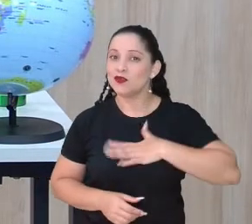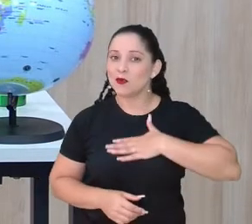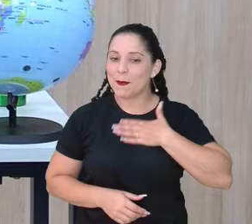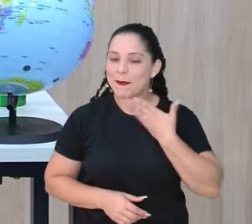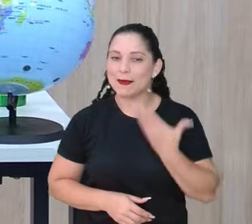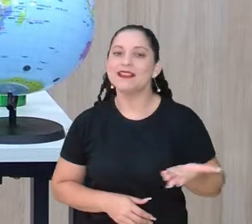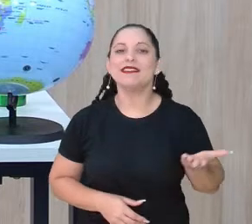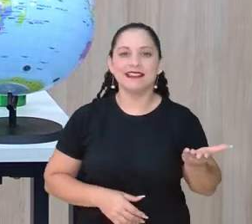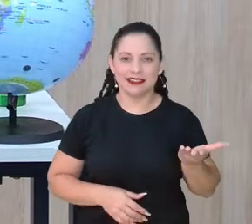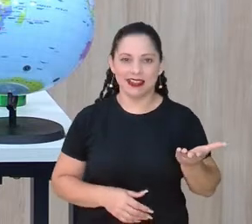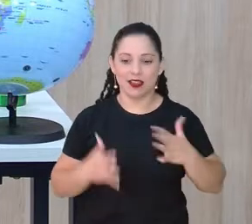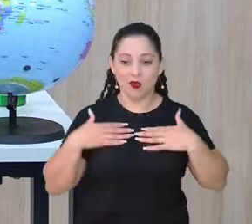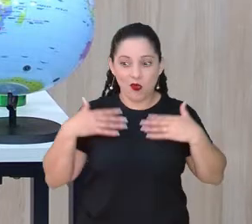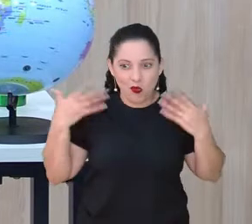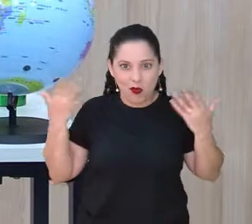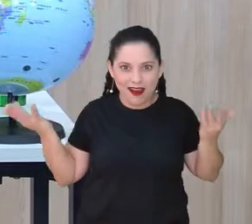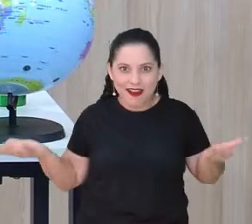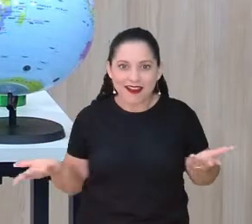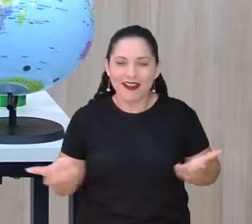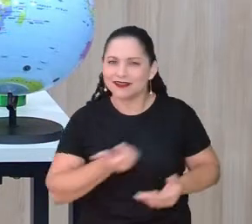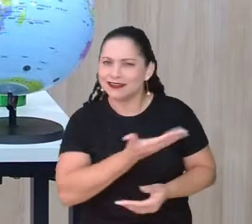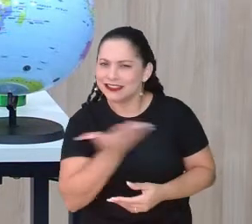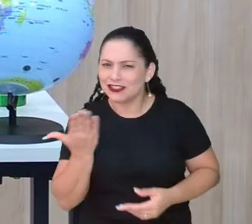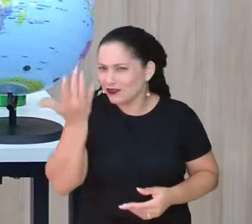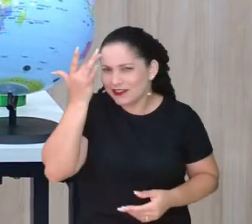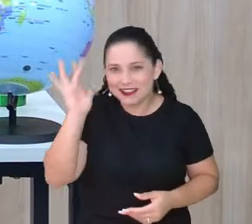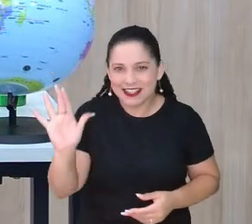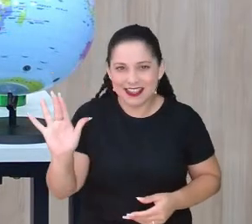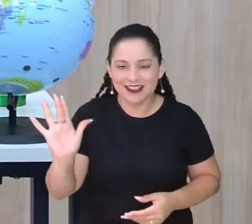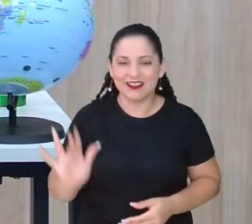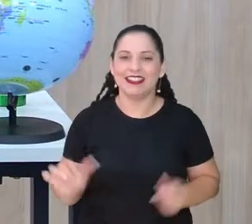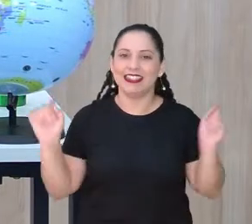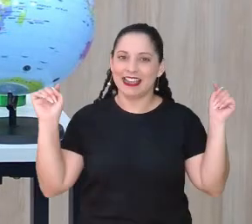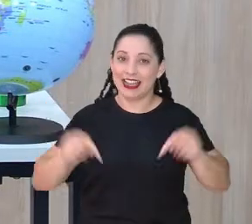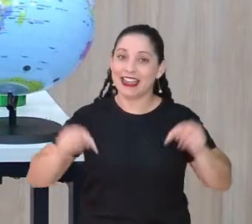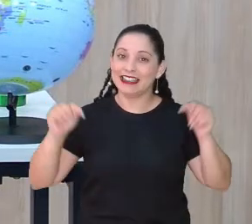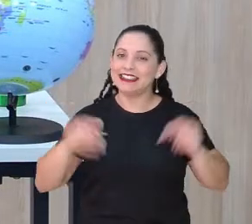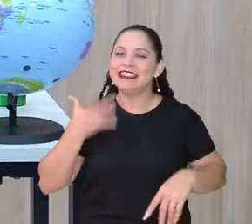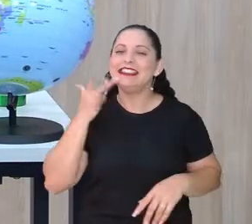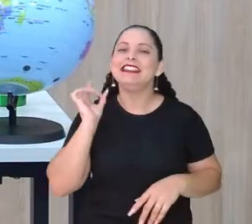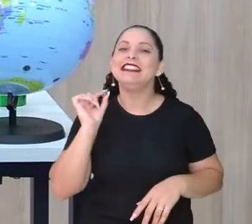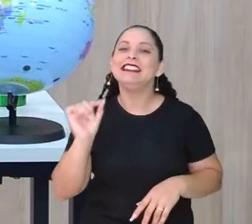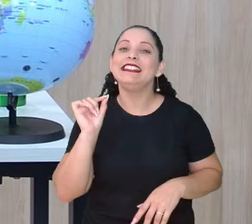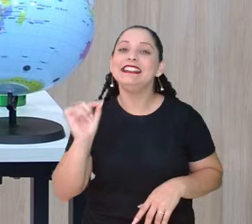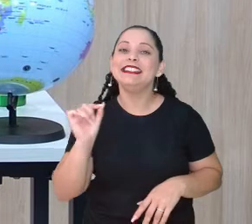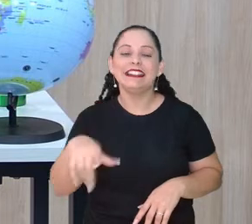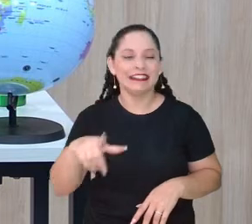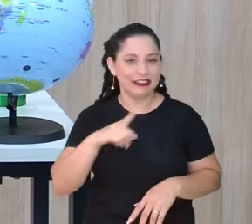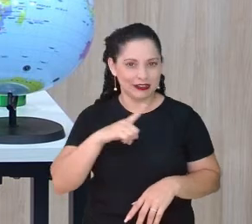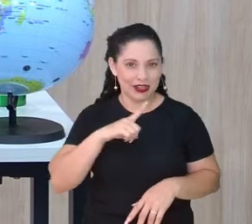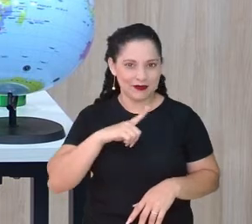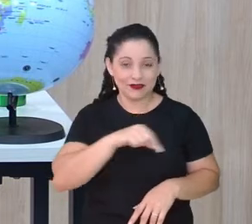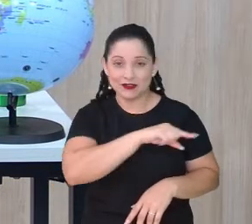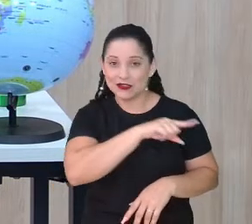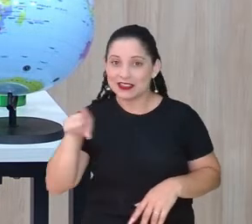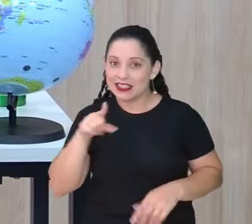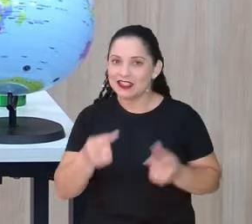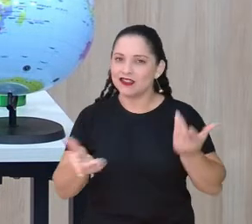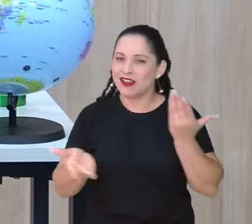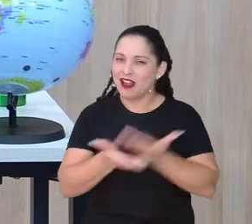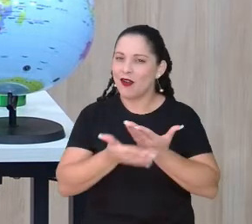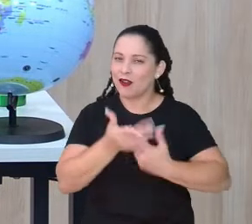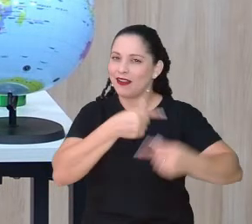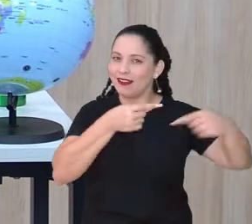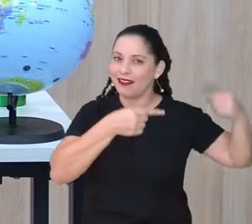hoje. Vocês não sabem quem continua aqui conosco, né? Vocês estavam na aula